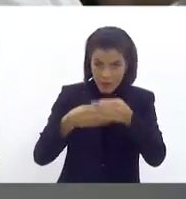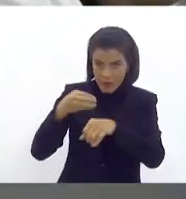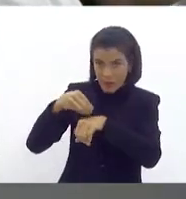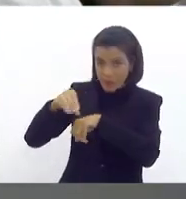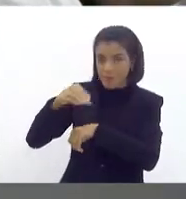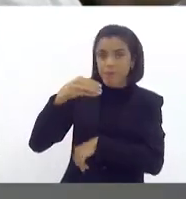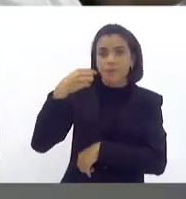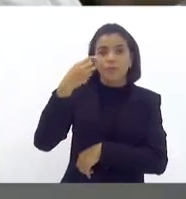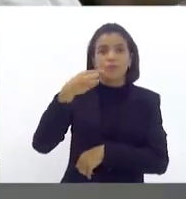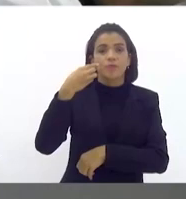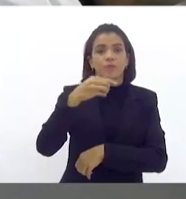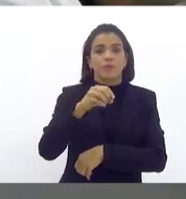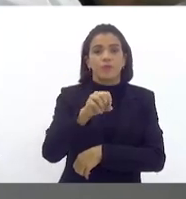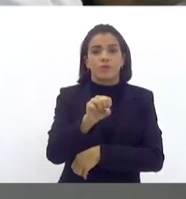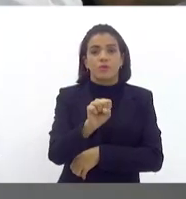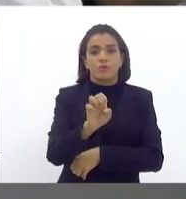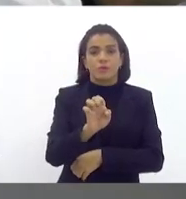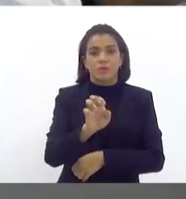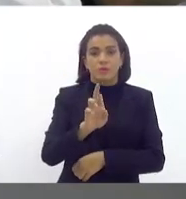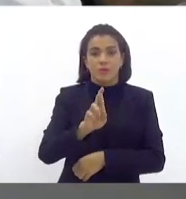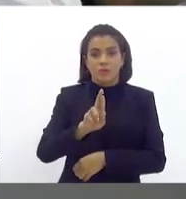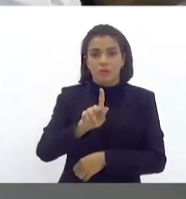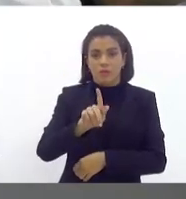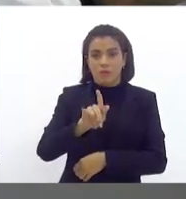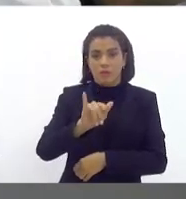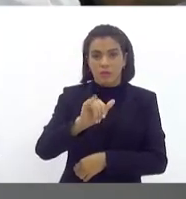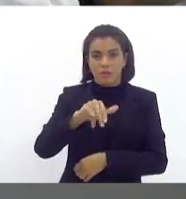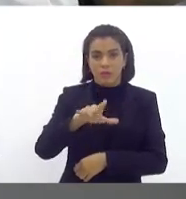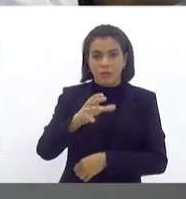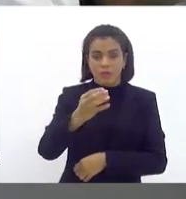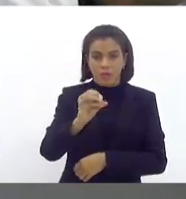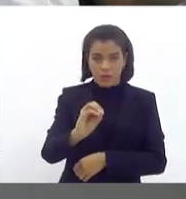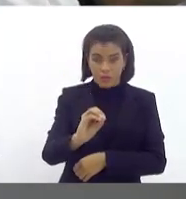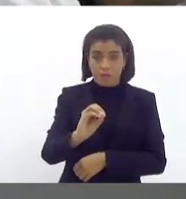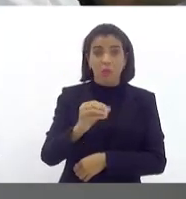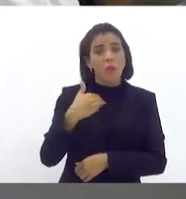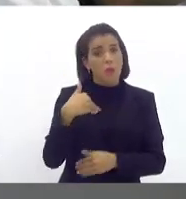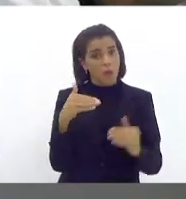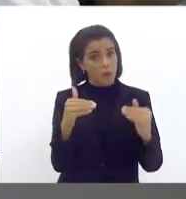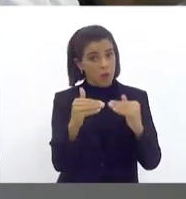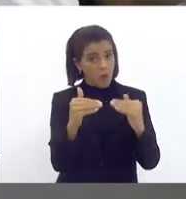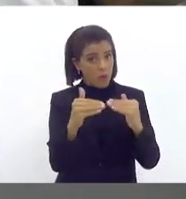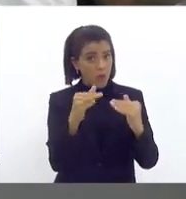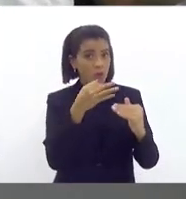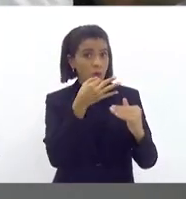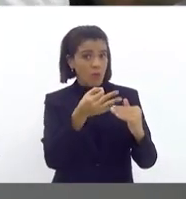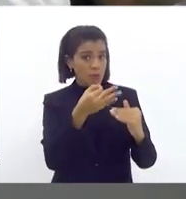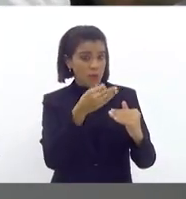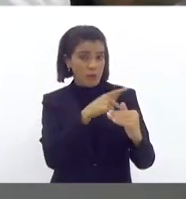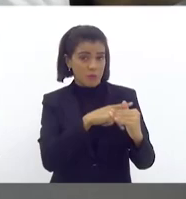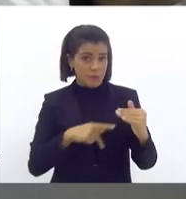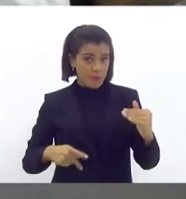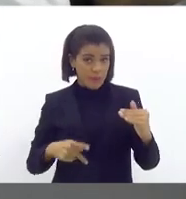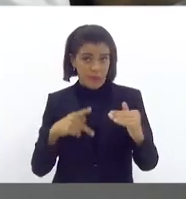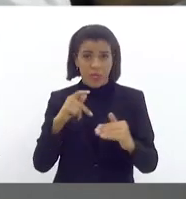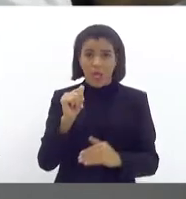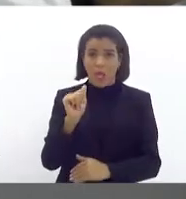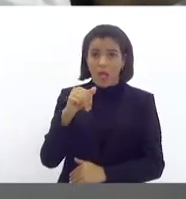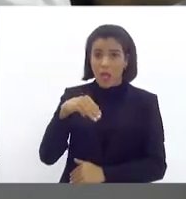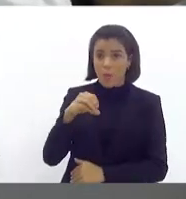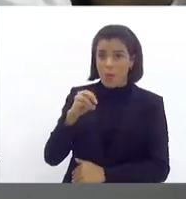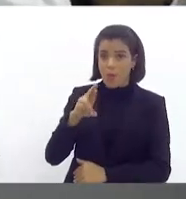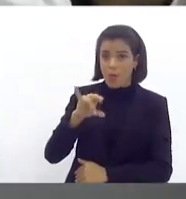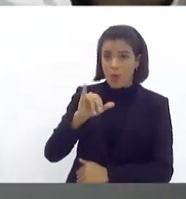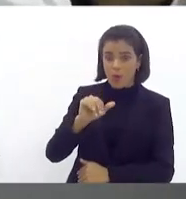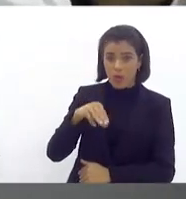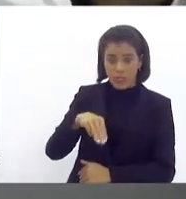comentário do presidente Amorim. Eu concordo com o comentário do presidente Amorim e concordo com a emenda 4